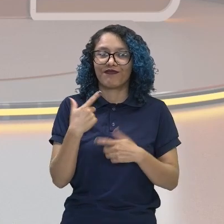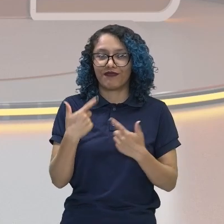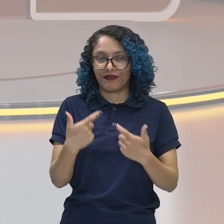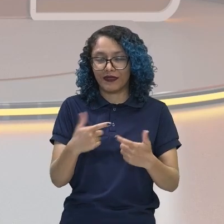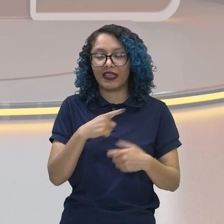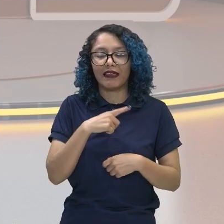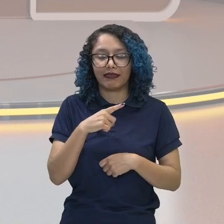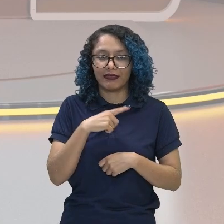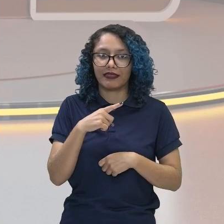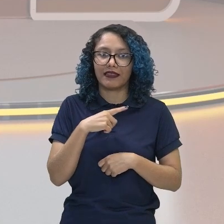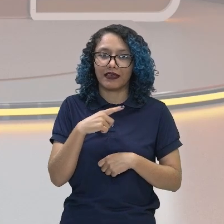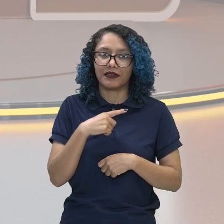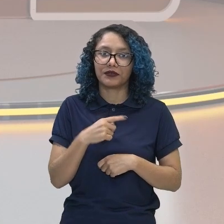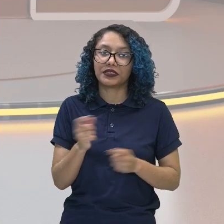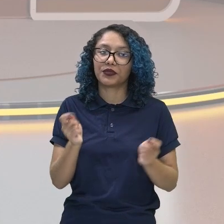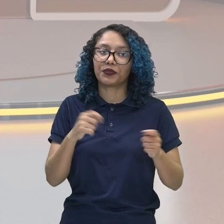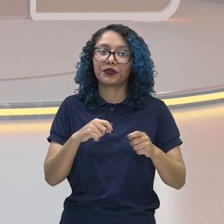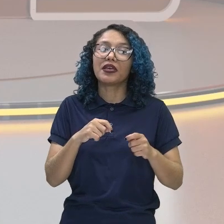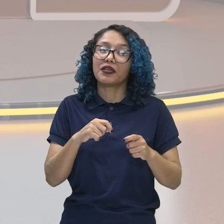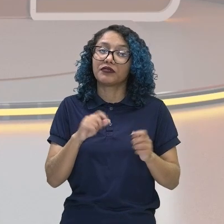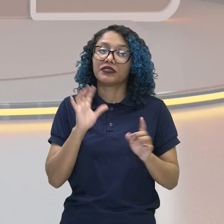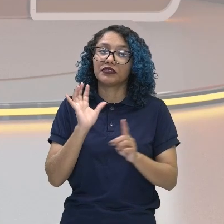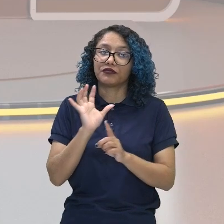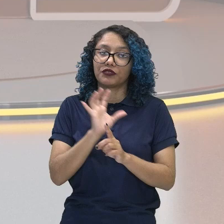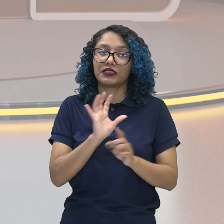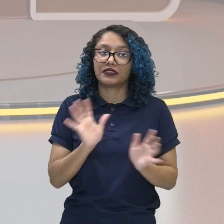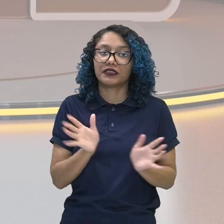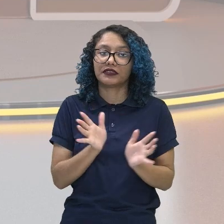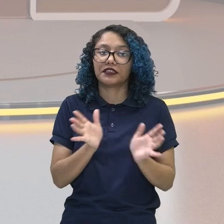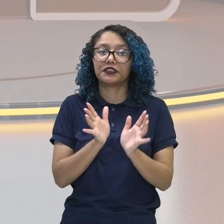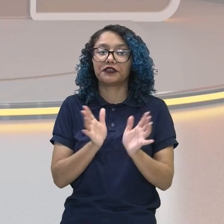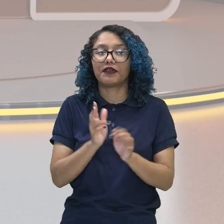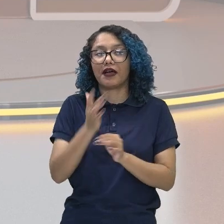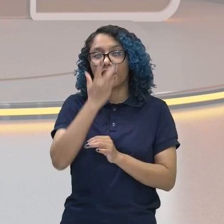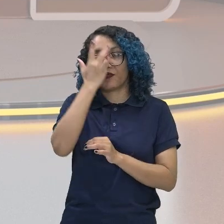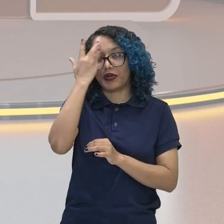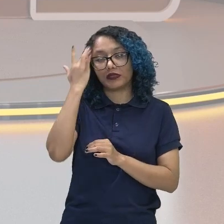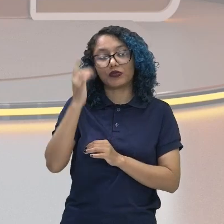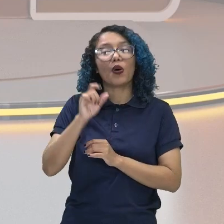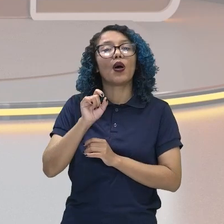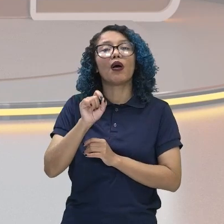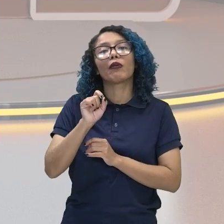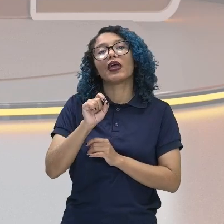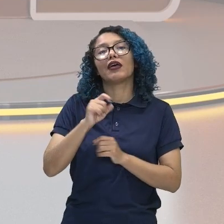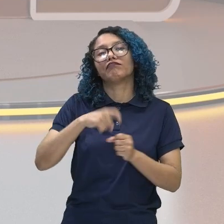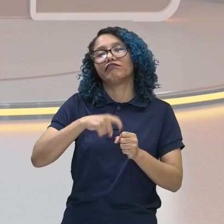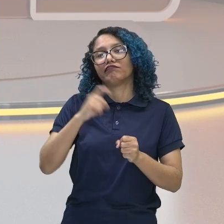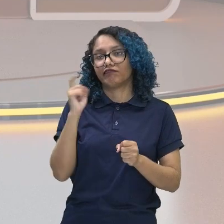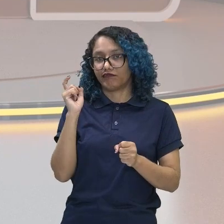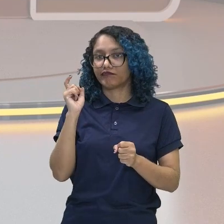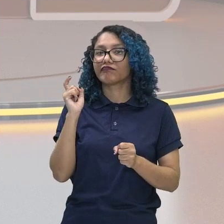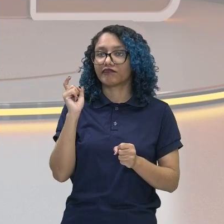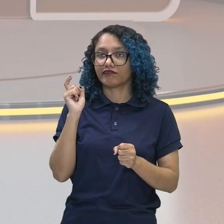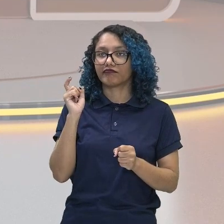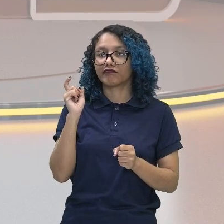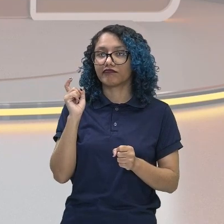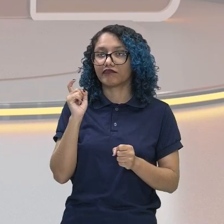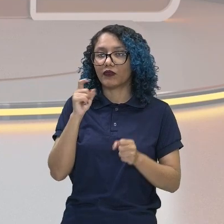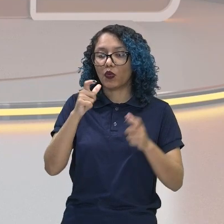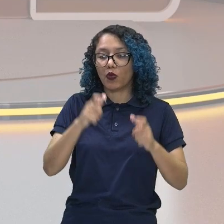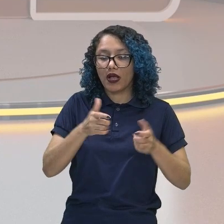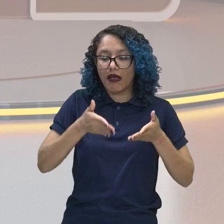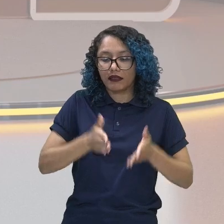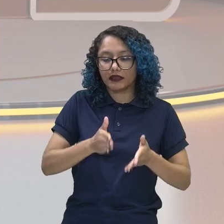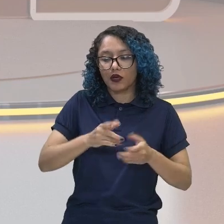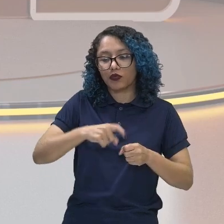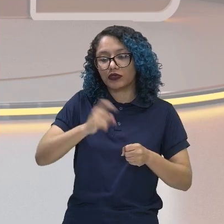com que milhares de pessoas, muitas pessoas realmente acaba, né, saindo ali do seu local de origem,